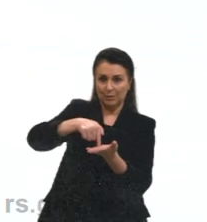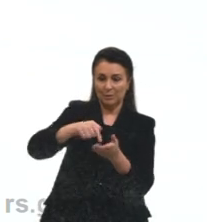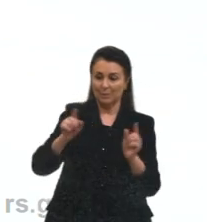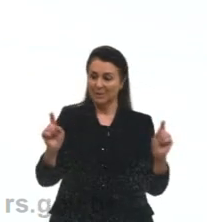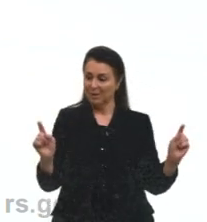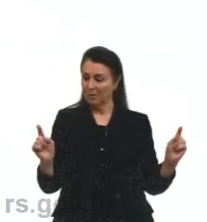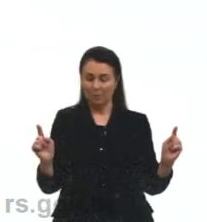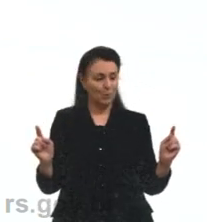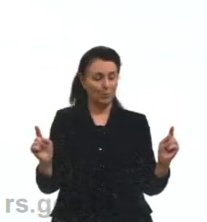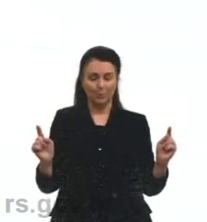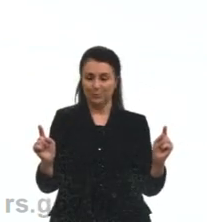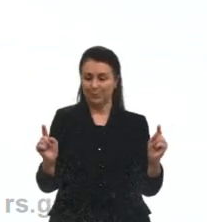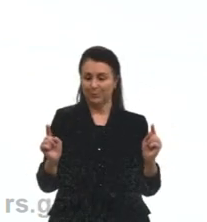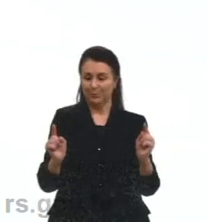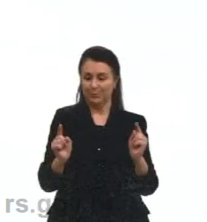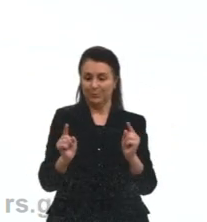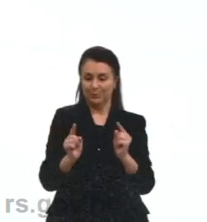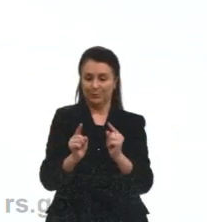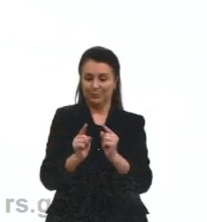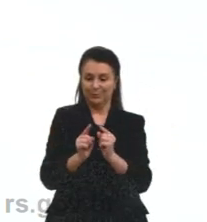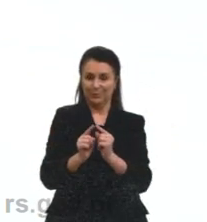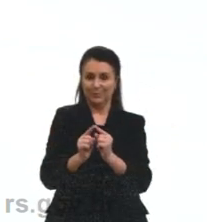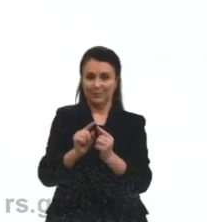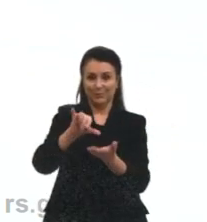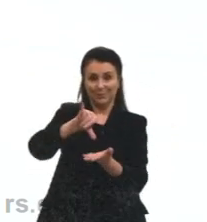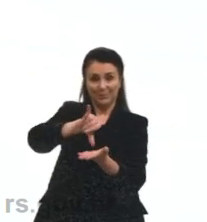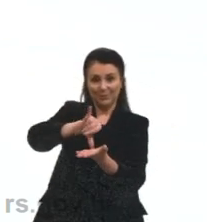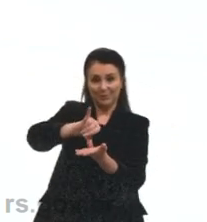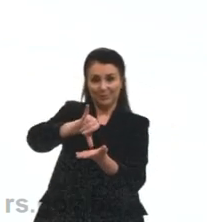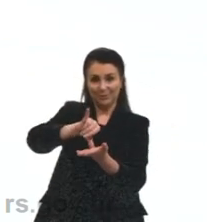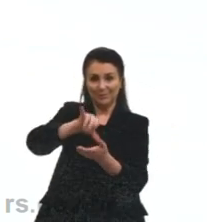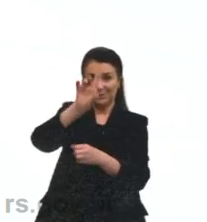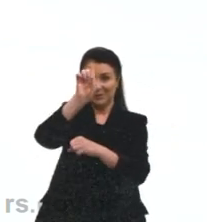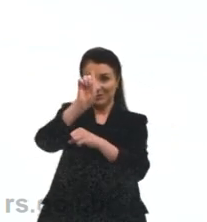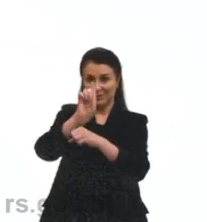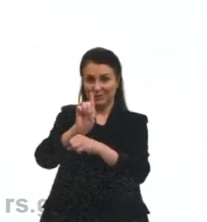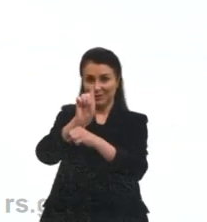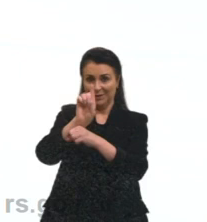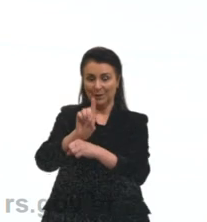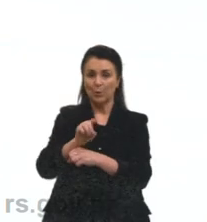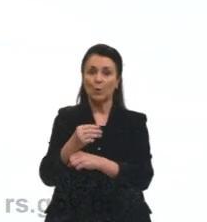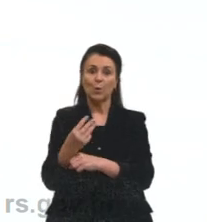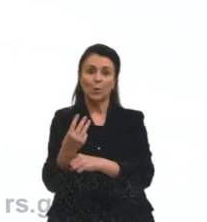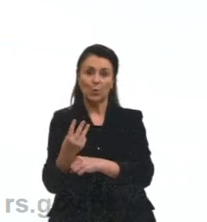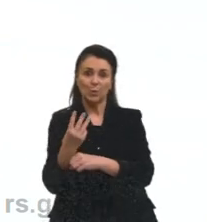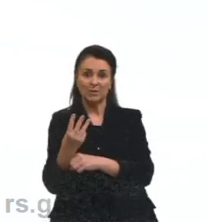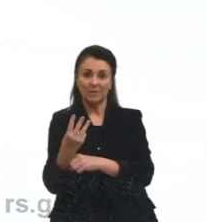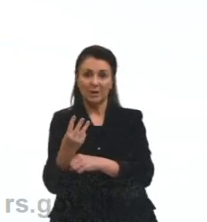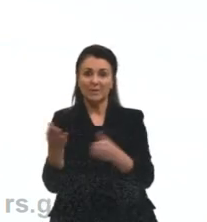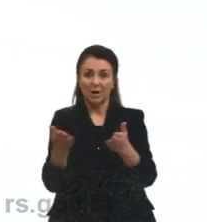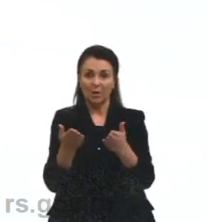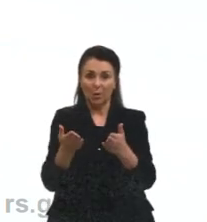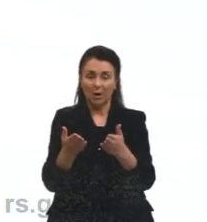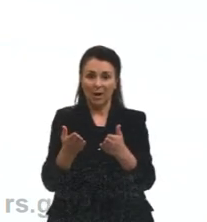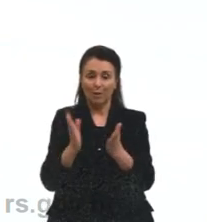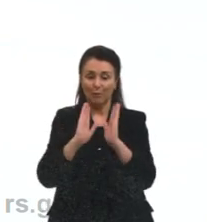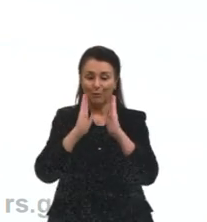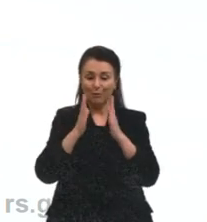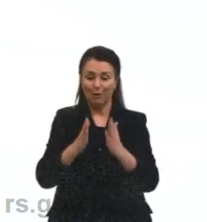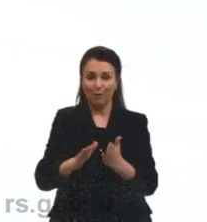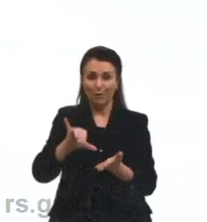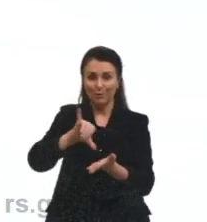das extremidades para o centro na densidade vocês pensa que os três vão tá focando para o centro da Tabela Periódica